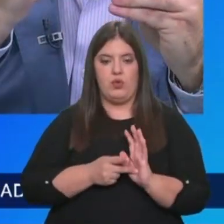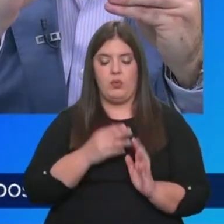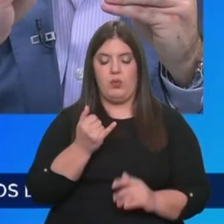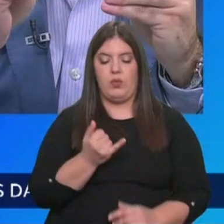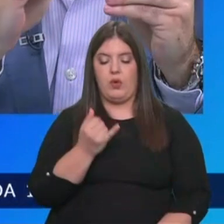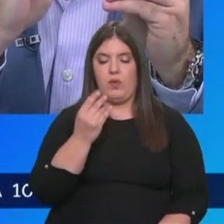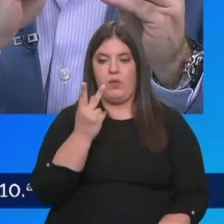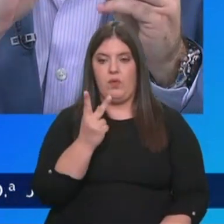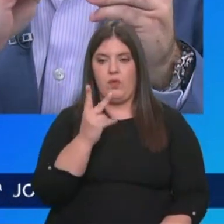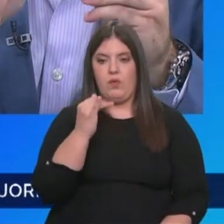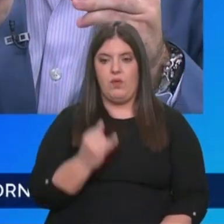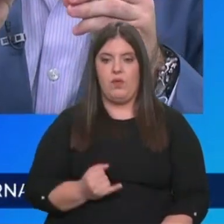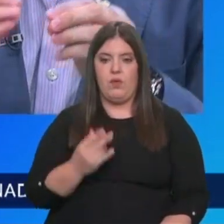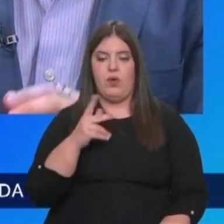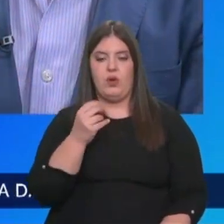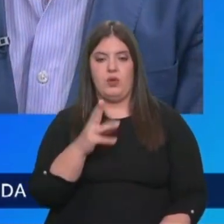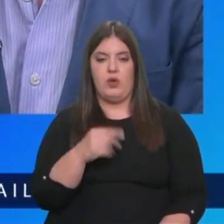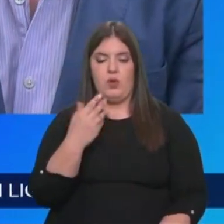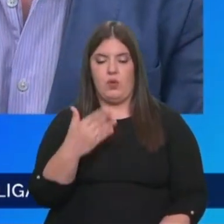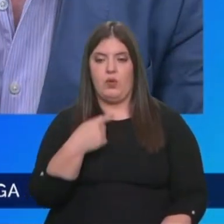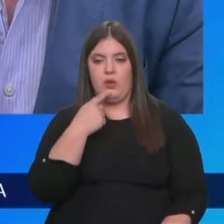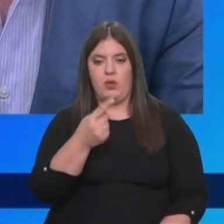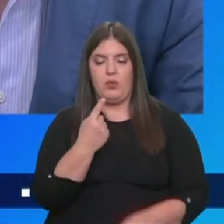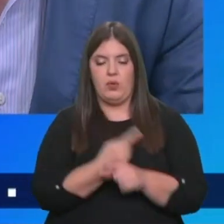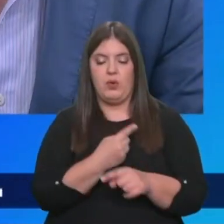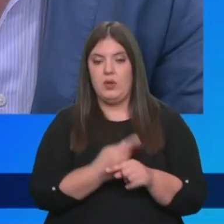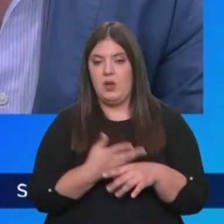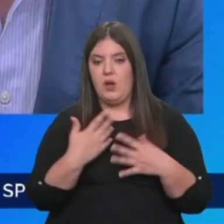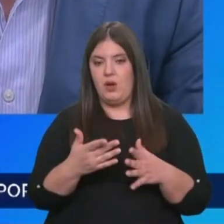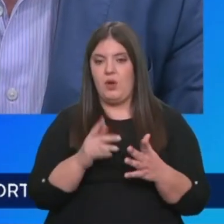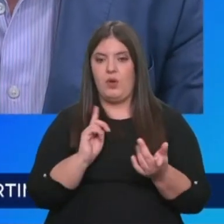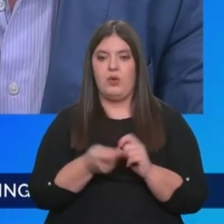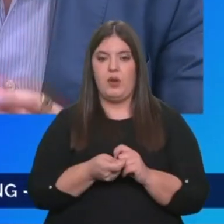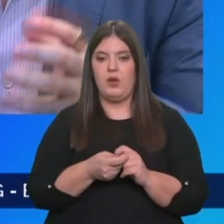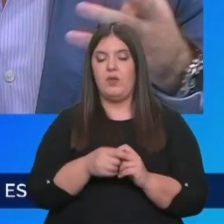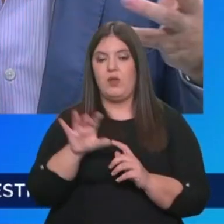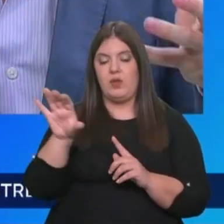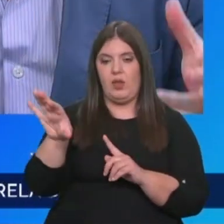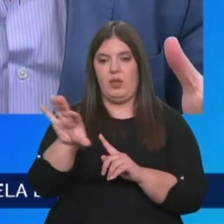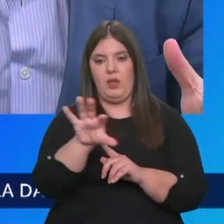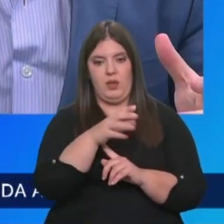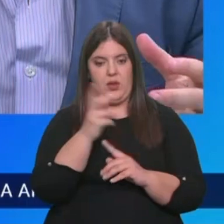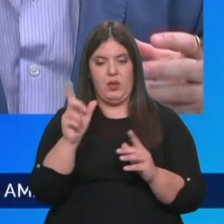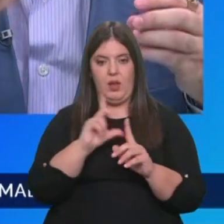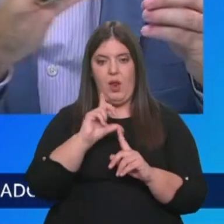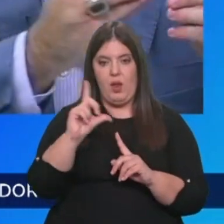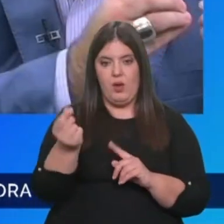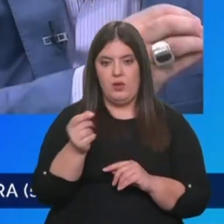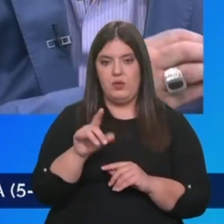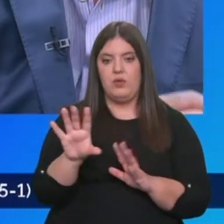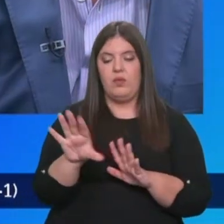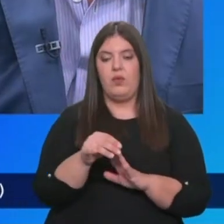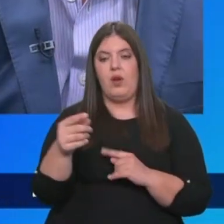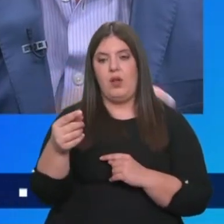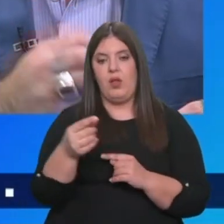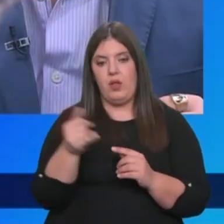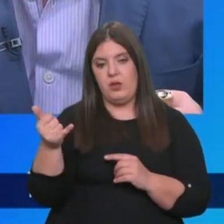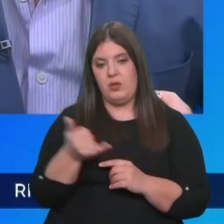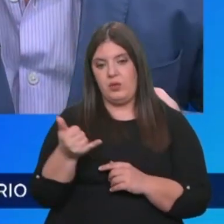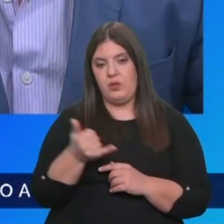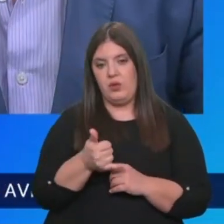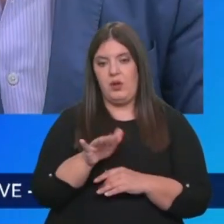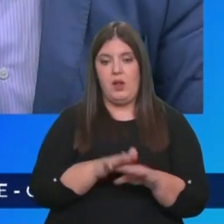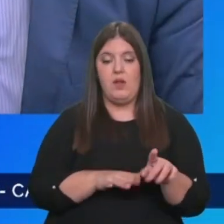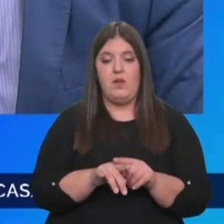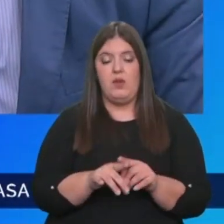1 tem uma rotina, tem um comando que diz o seguinte: agora, em vez de utilizares a antena de grande alcance, vais utilizar a antena secundária. Foi isso que